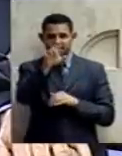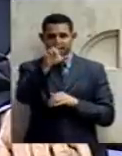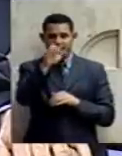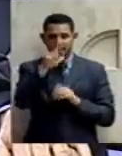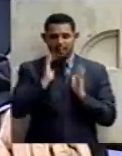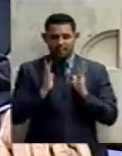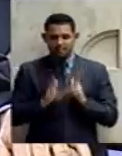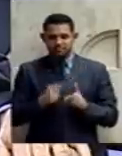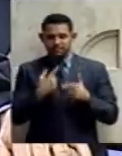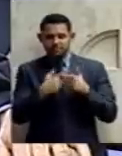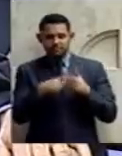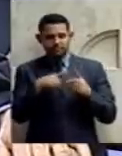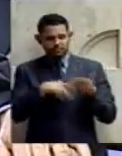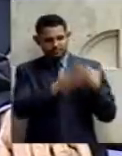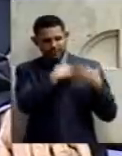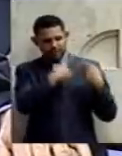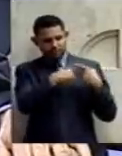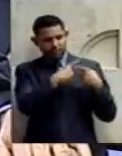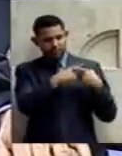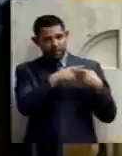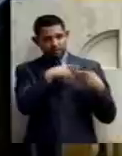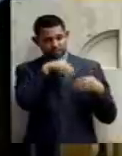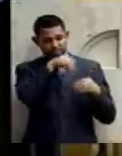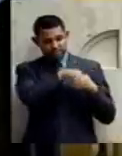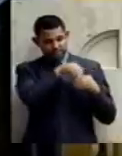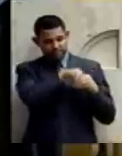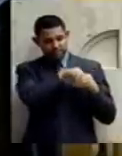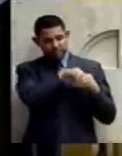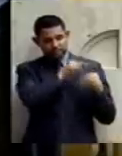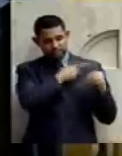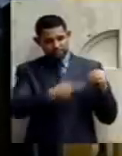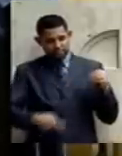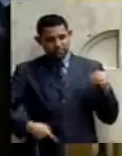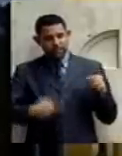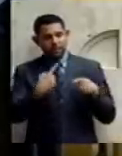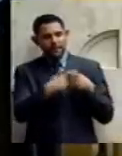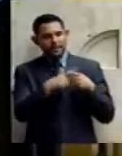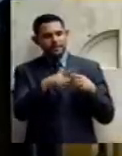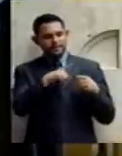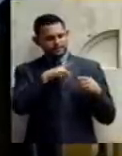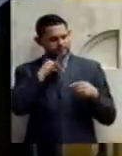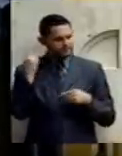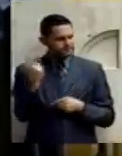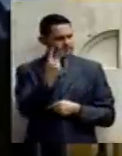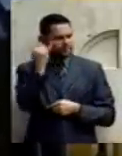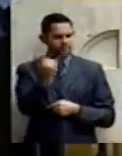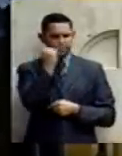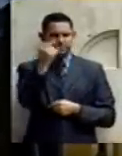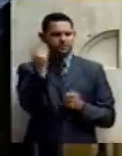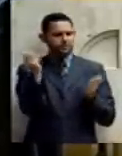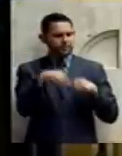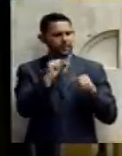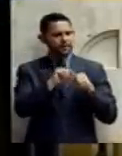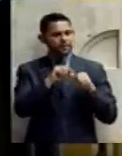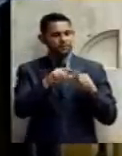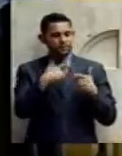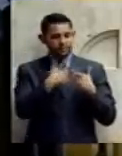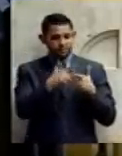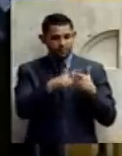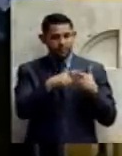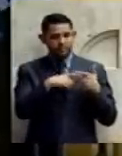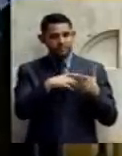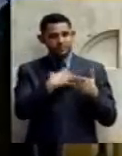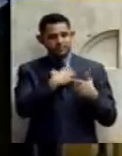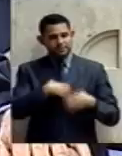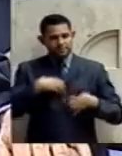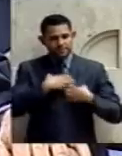conduzindo a presidência do Tribunal Superior Eleitoral, Vossa Excelência teve papel decisivo para que não se frustrassem as